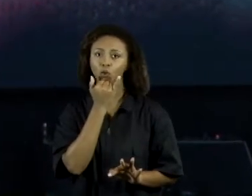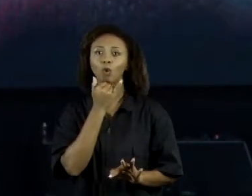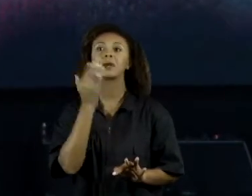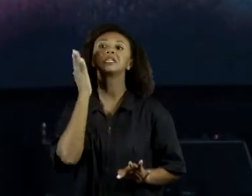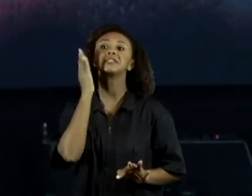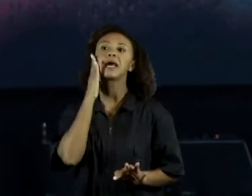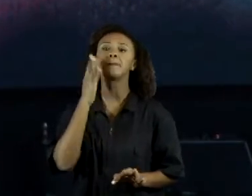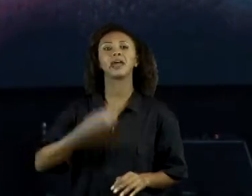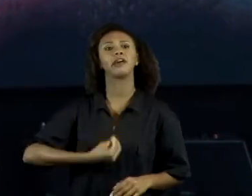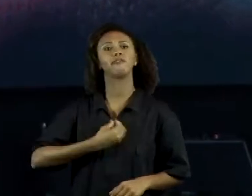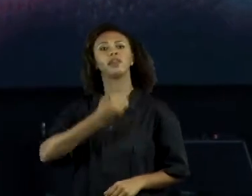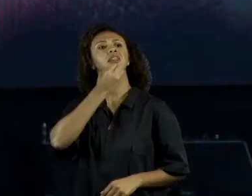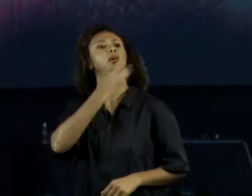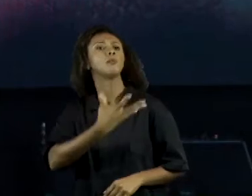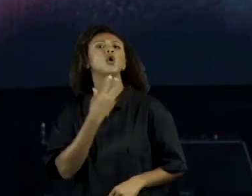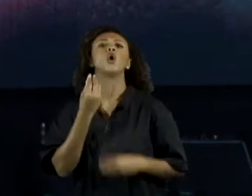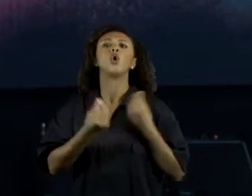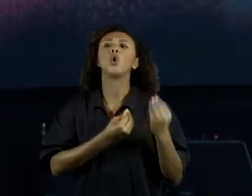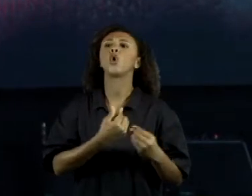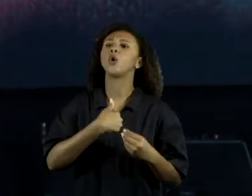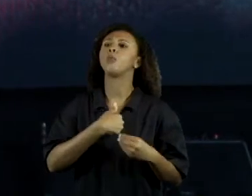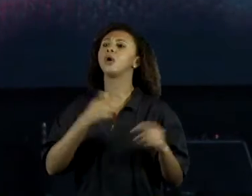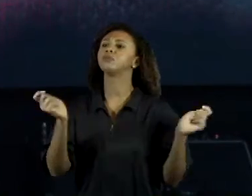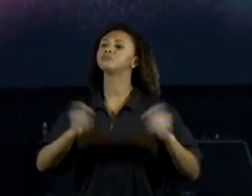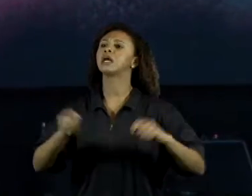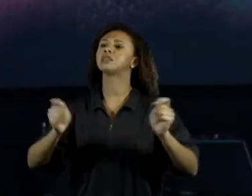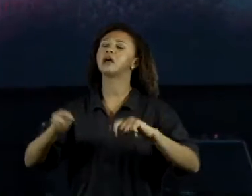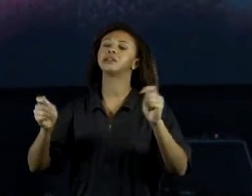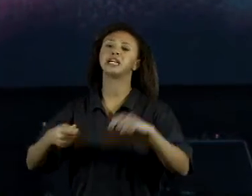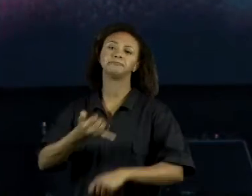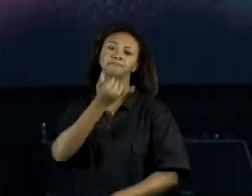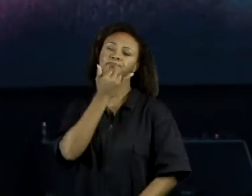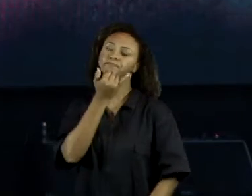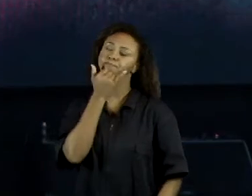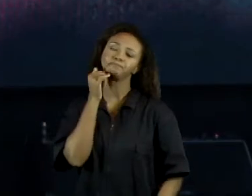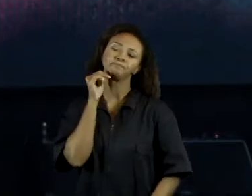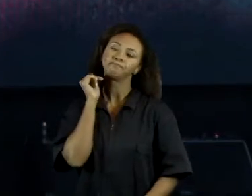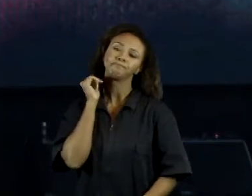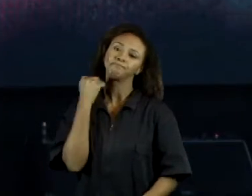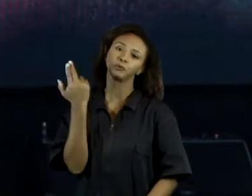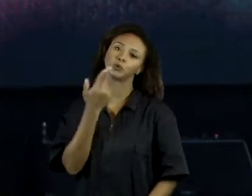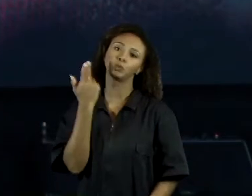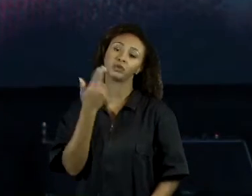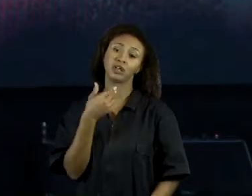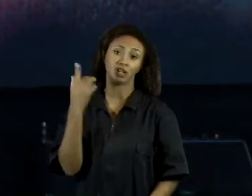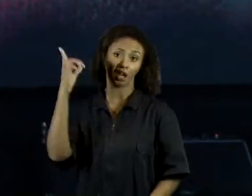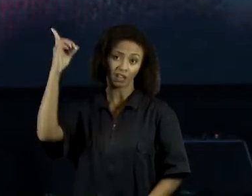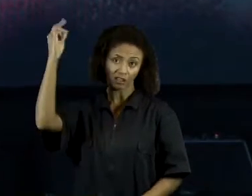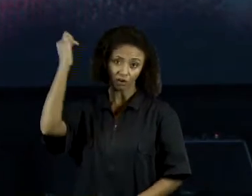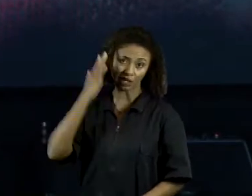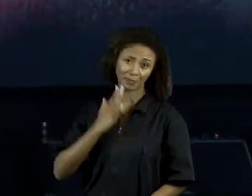bom, aquilo no qual é bom, e tampouco encontrará o favor de Deus.